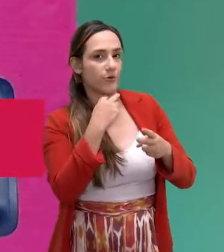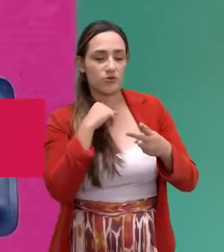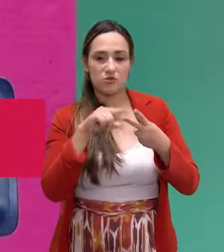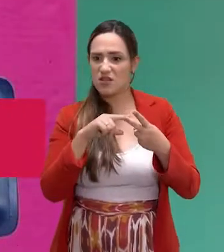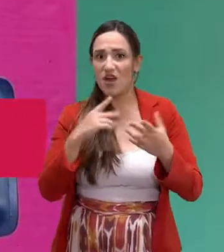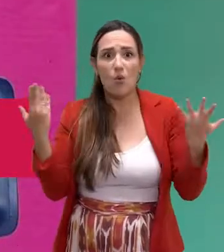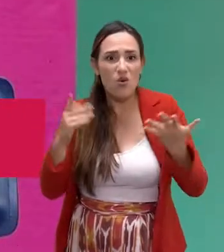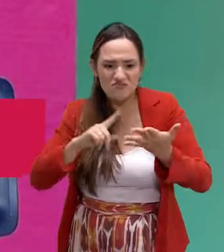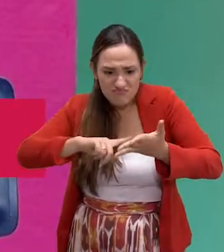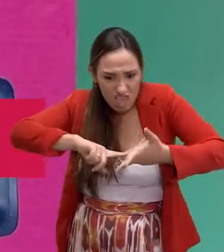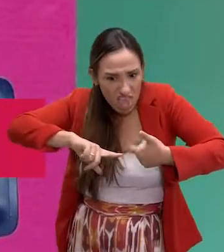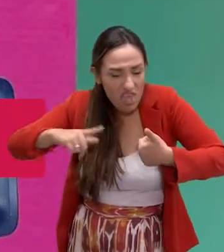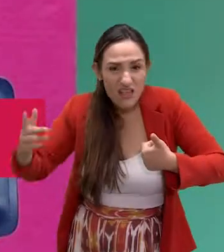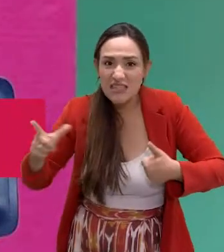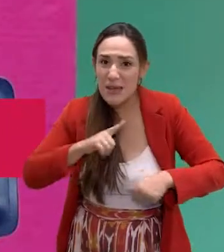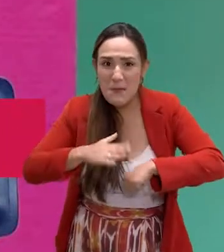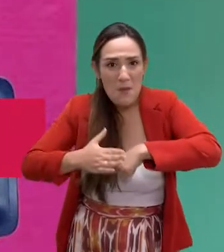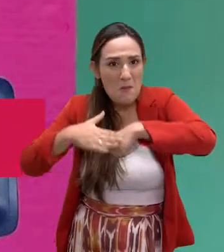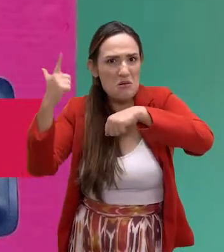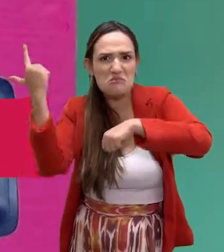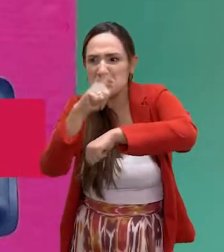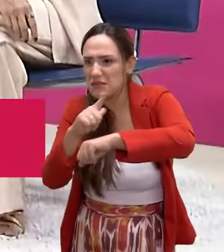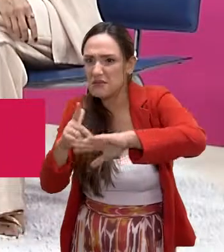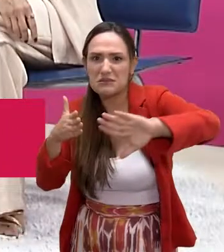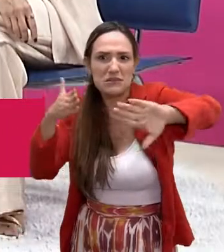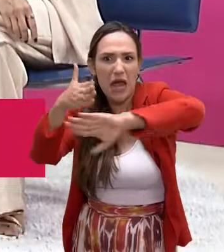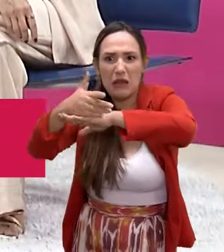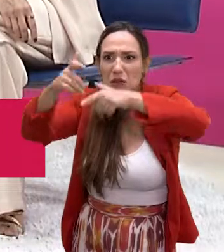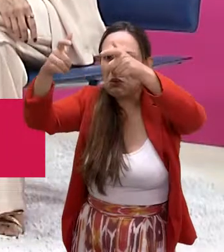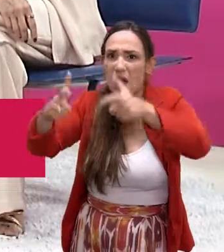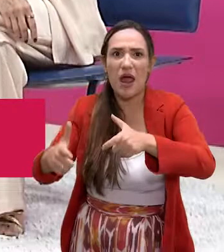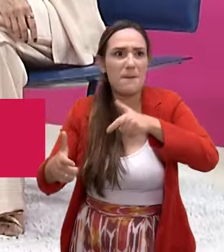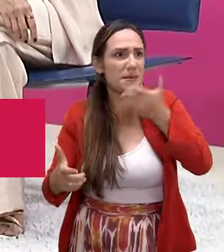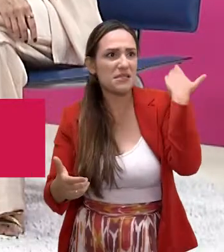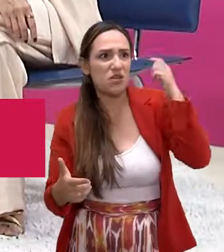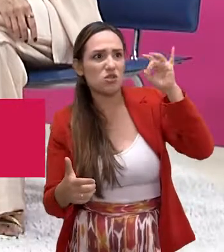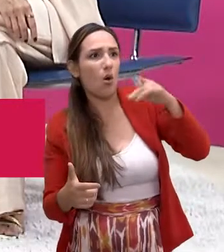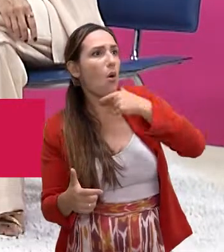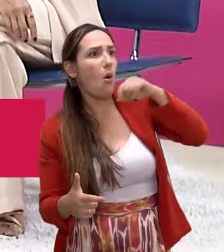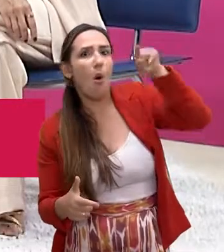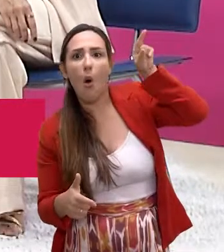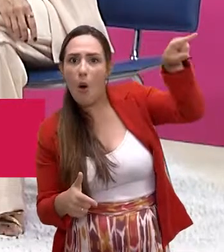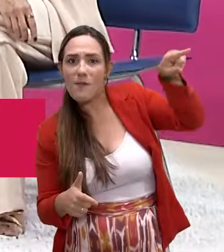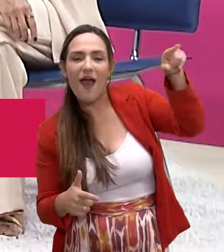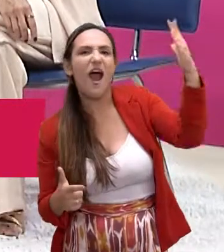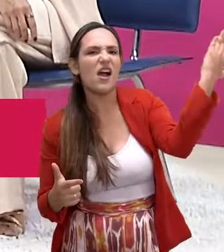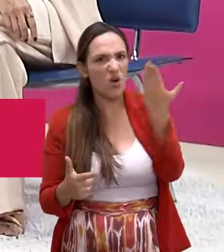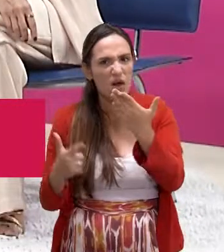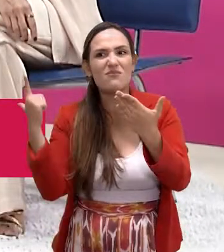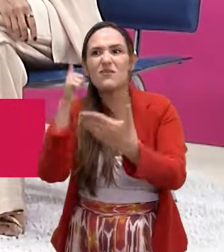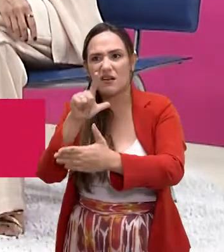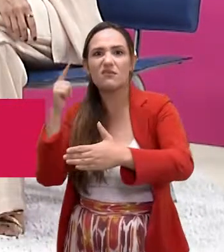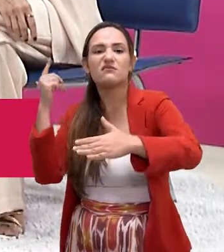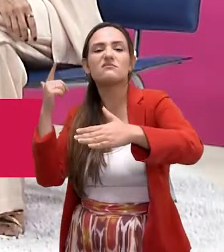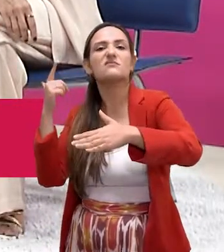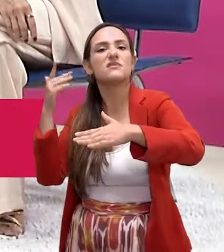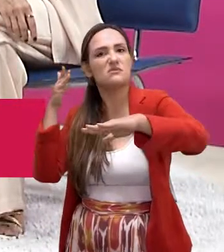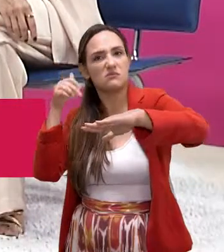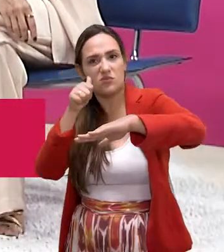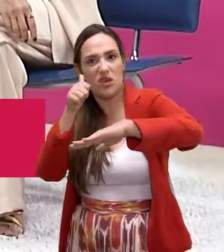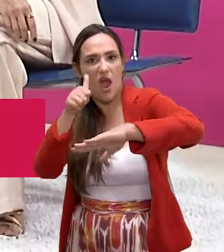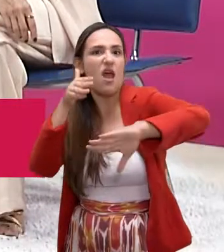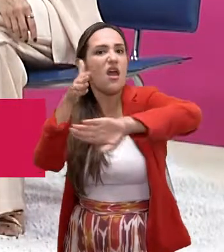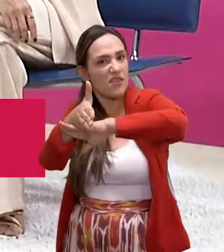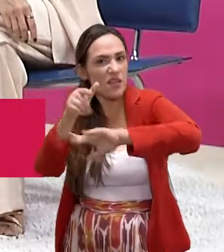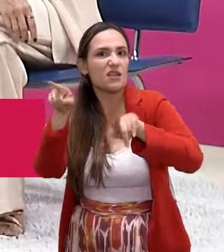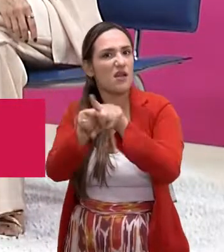mais, Nós já estamos ocupando espaços que antes eram ocupados só por eles, então eu vejo isso como uma grande evolução. Temos